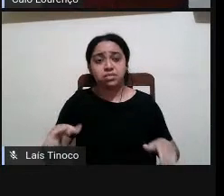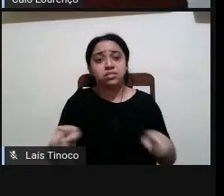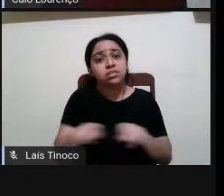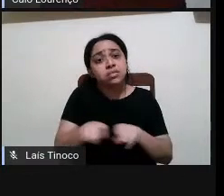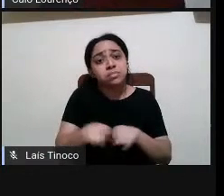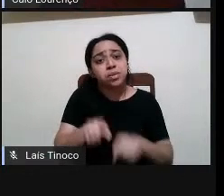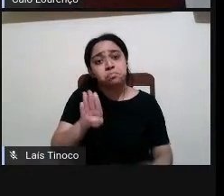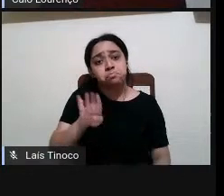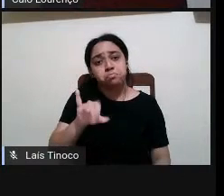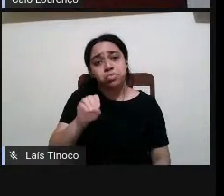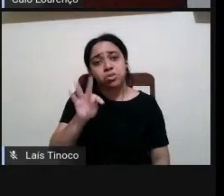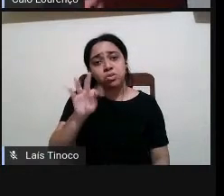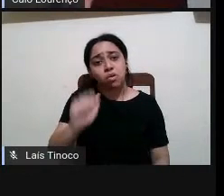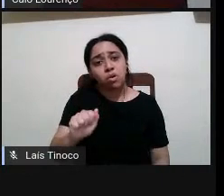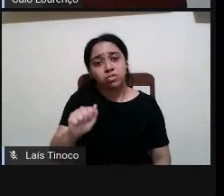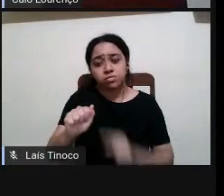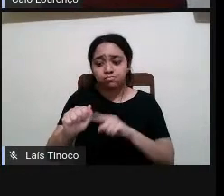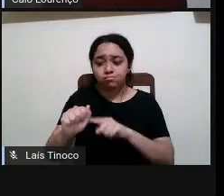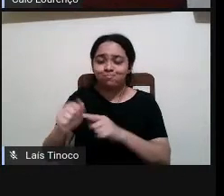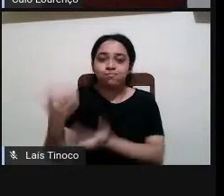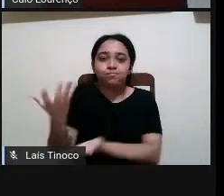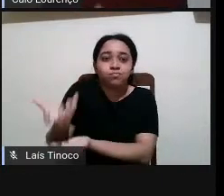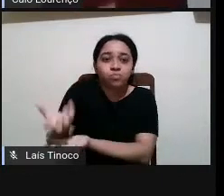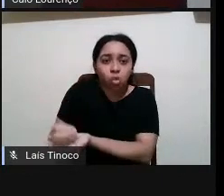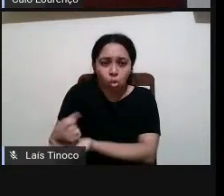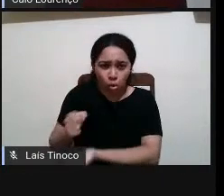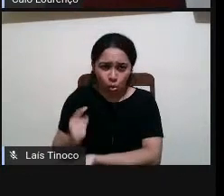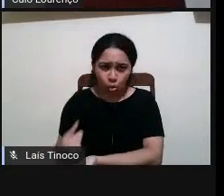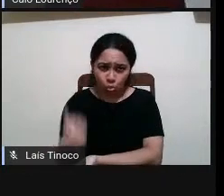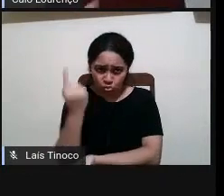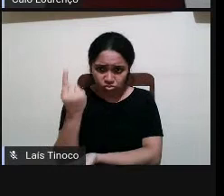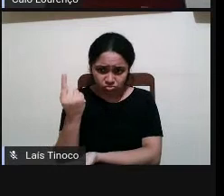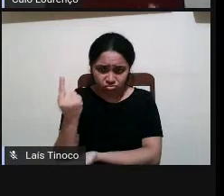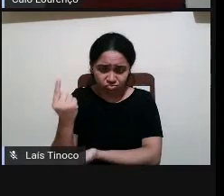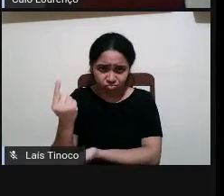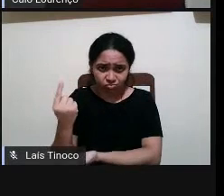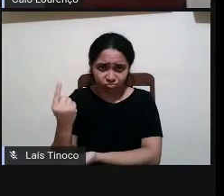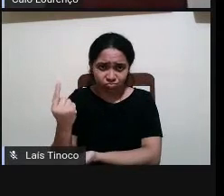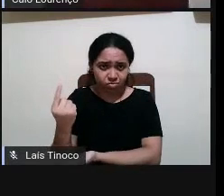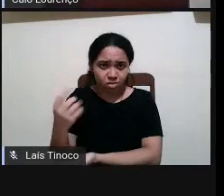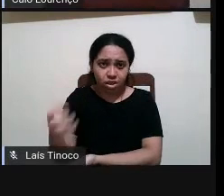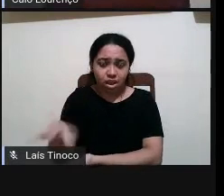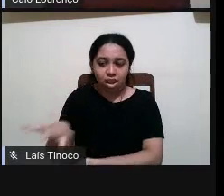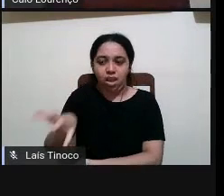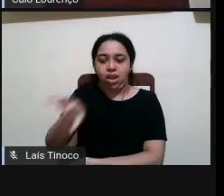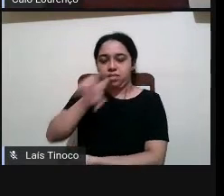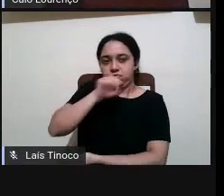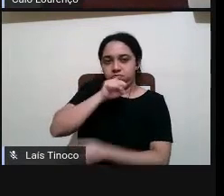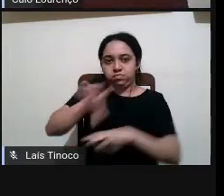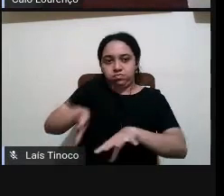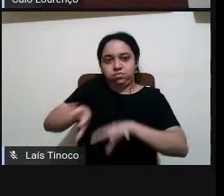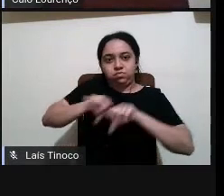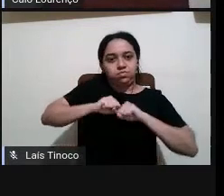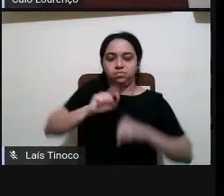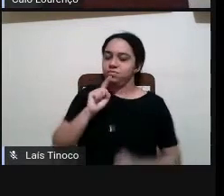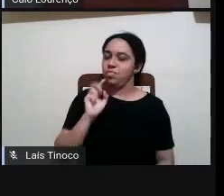algum motivo, ingerir, ela não é o único canal para que nós humanos possamos absorver essas